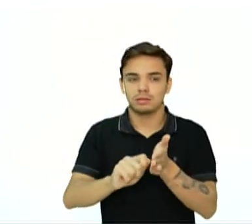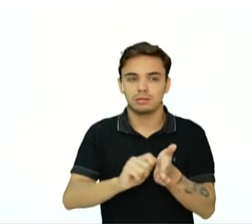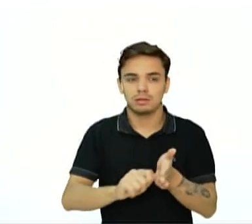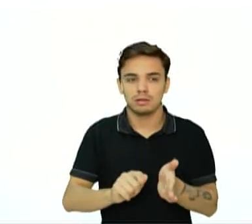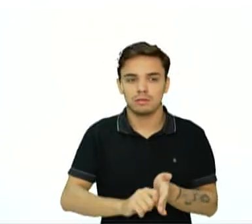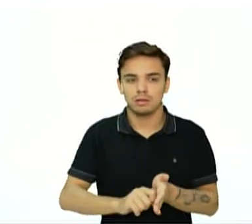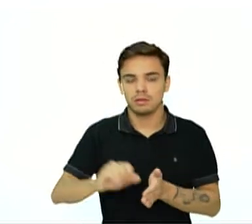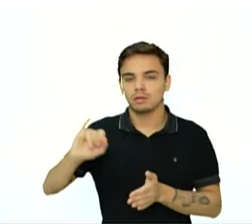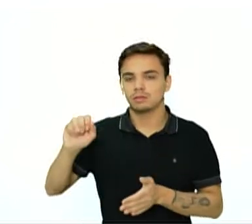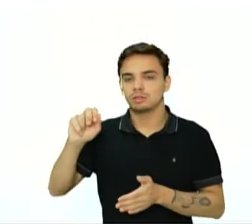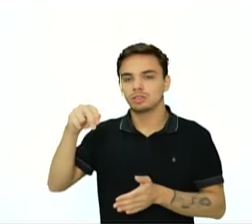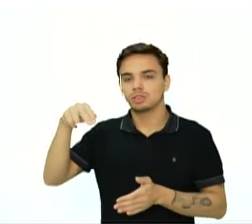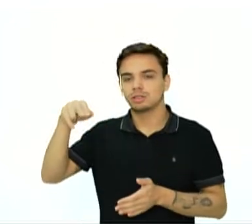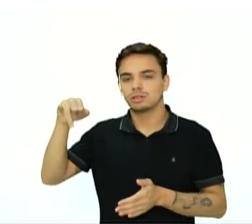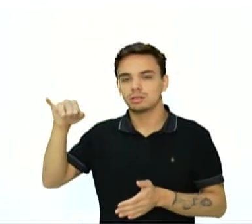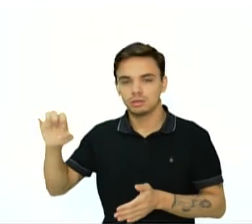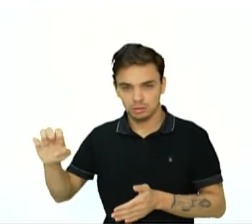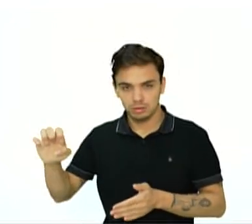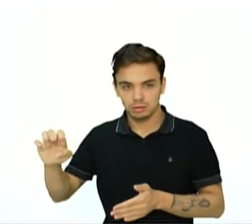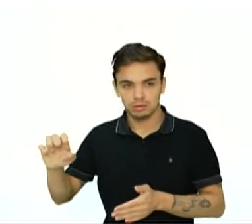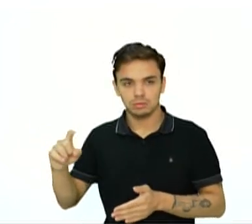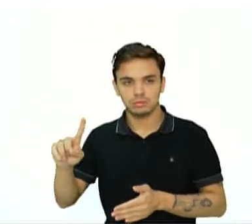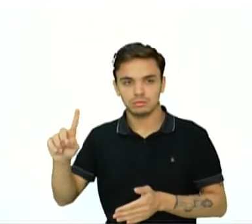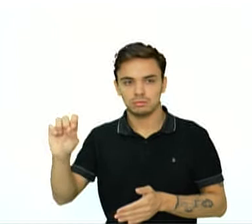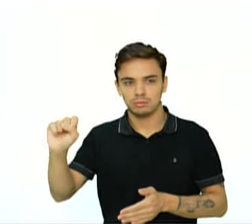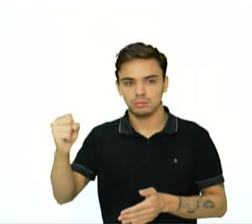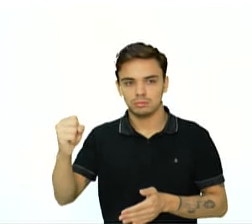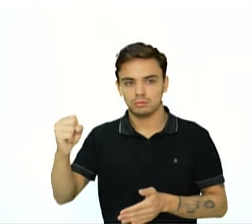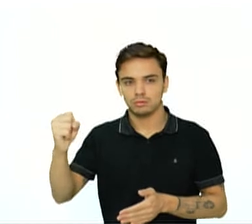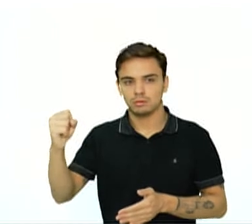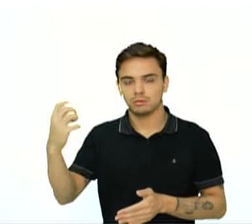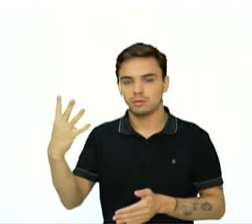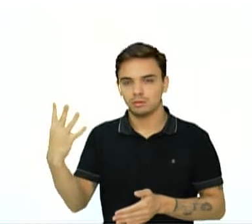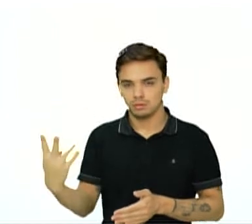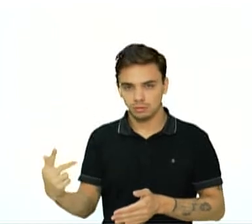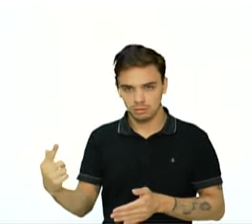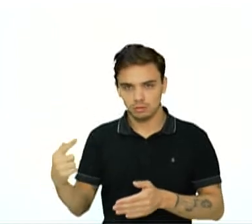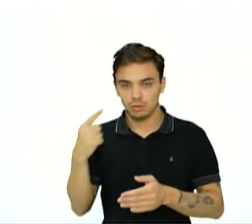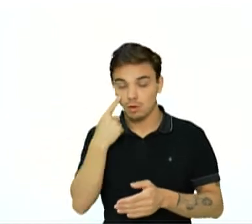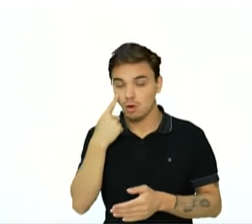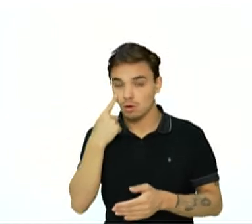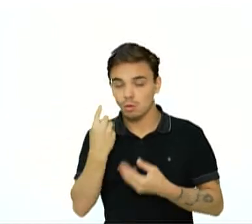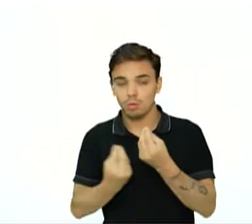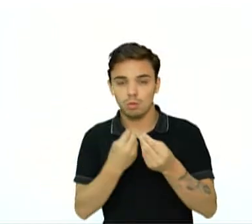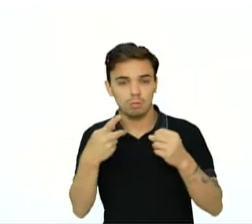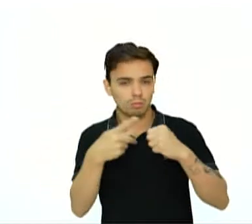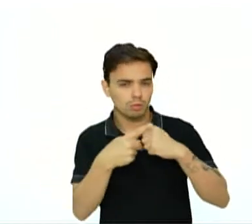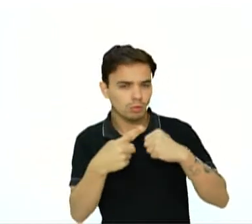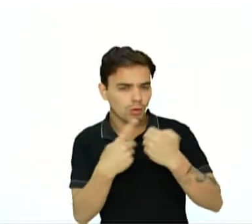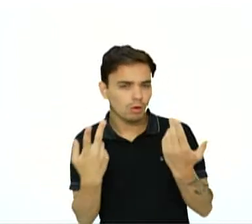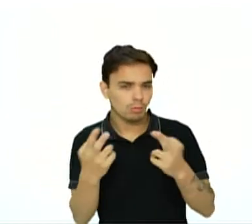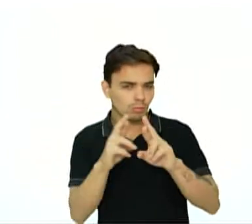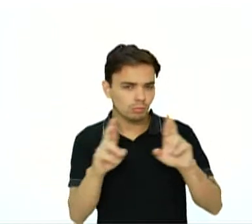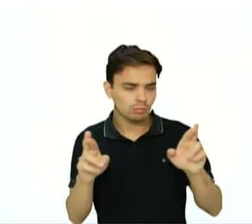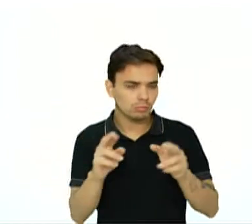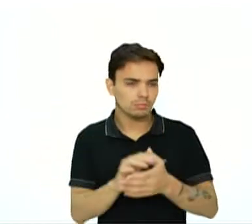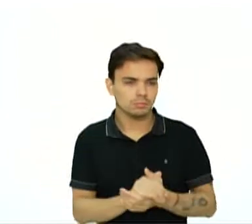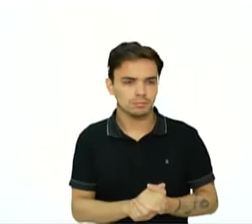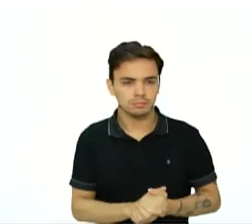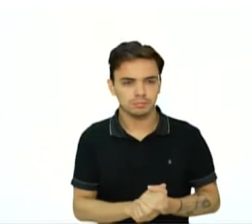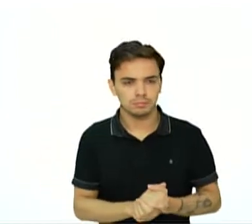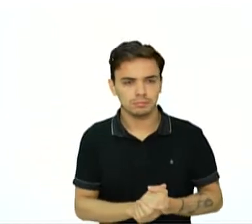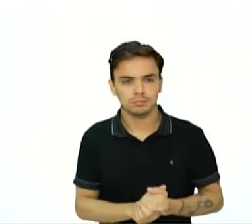ano de 1847. Como que a gente junta essas duas frases? Usando um pronome relativo. Charlotte Bronte is a